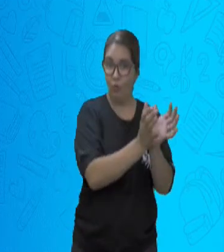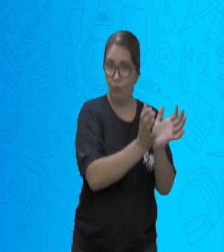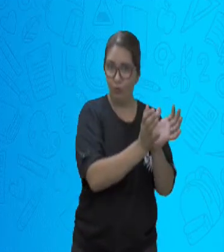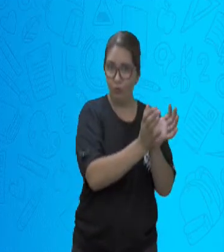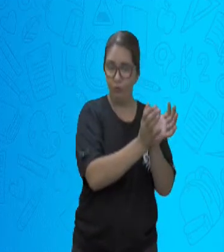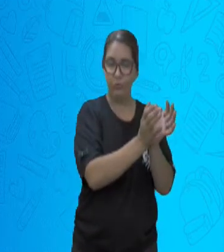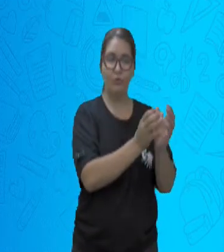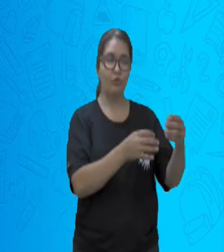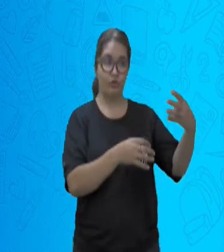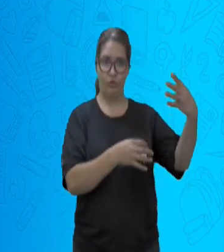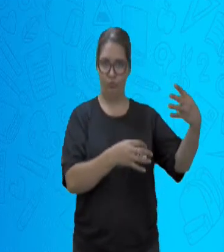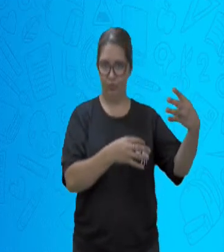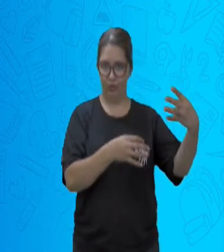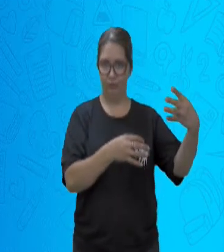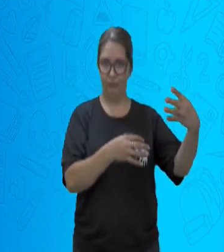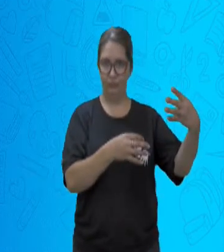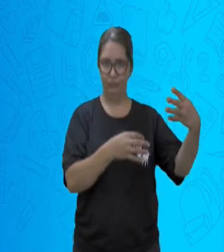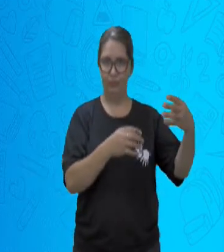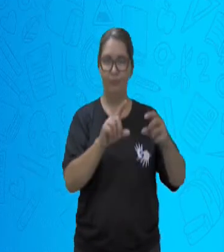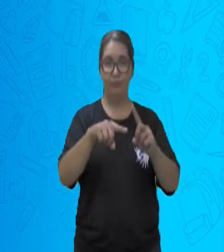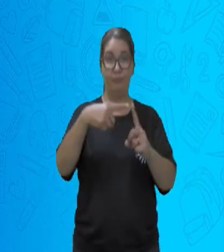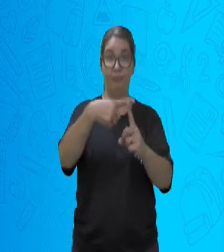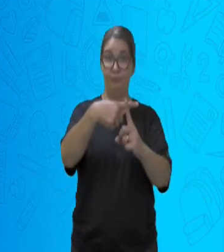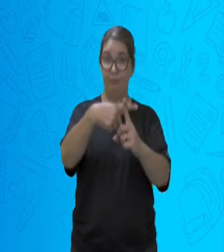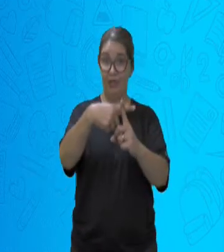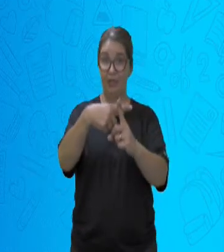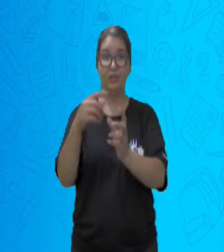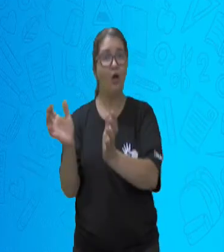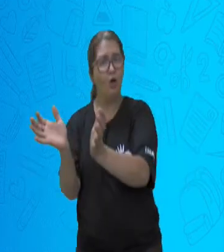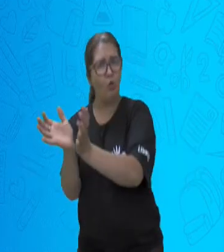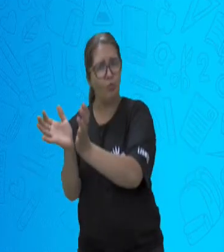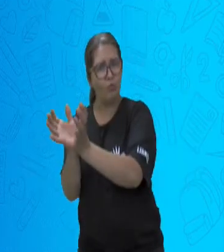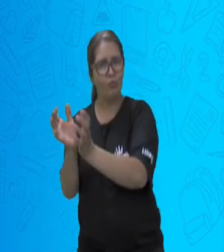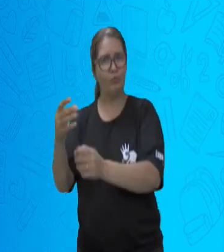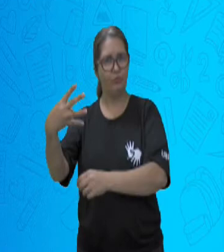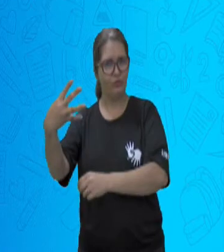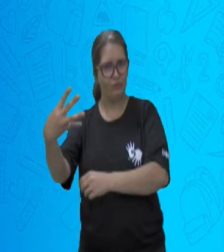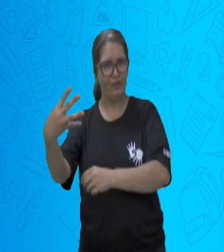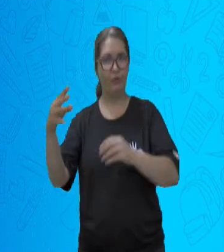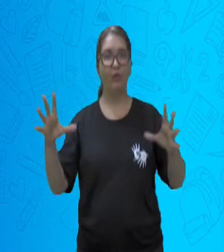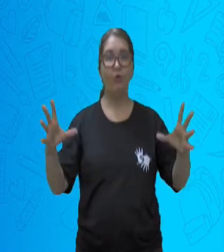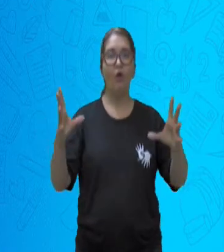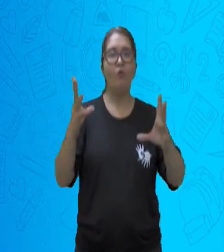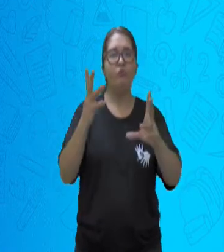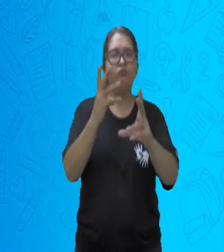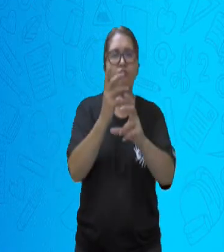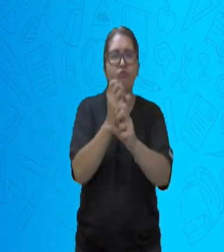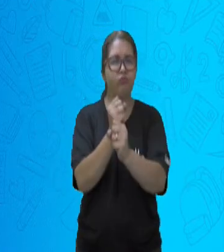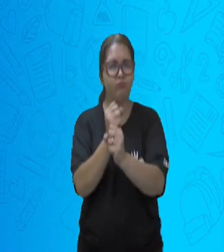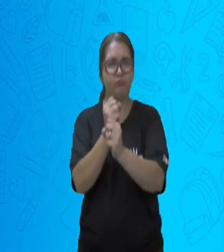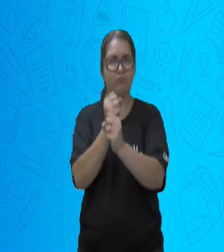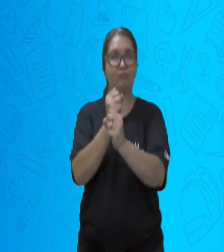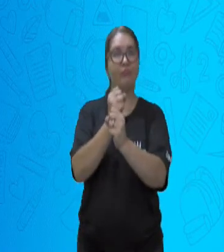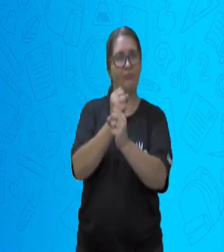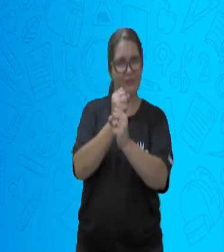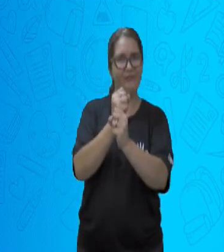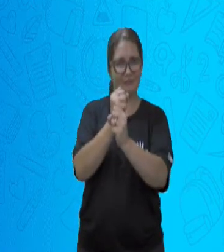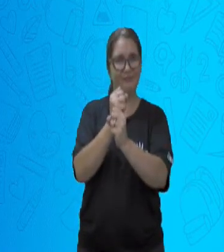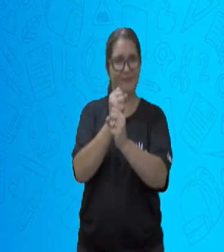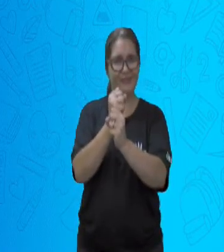4 cadeiras, mais um grupo de 4 cadeiras. Não tenho que repetir duas vezes esse